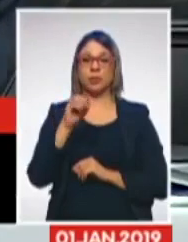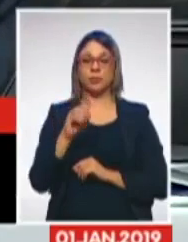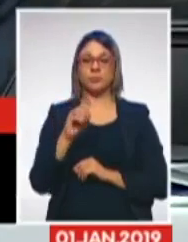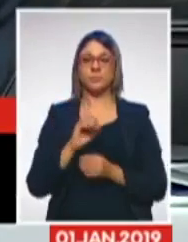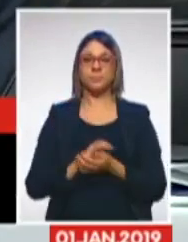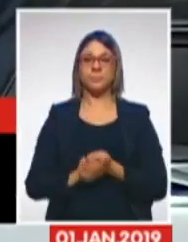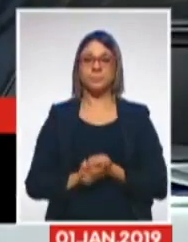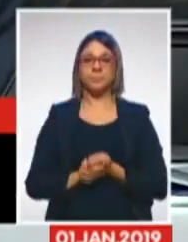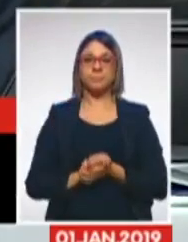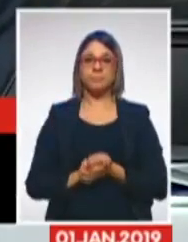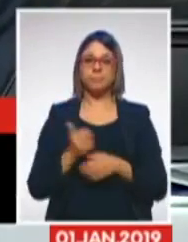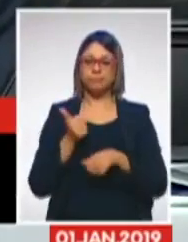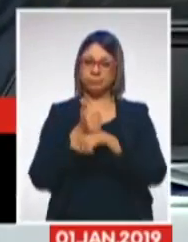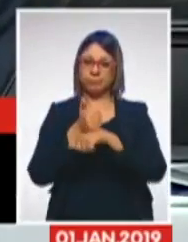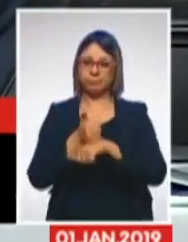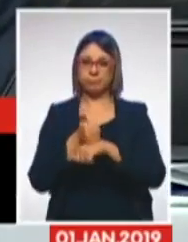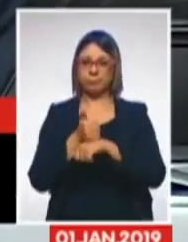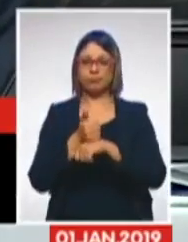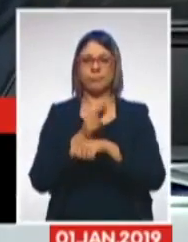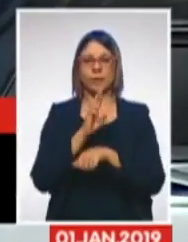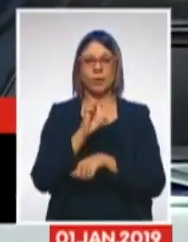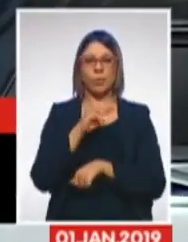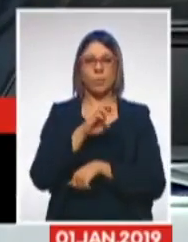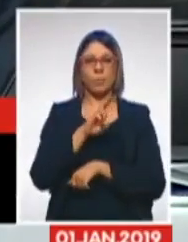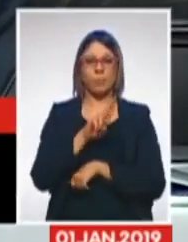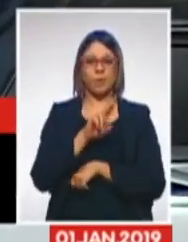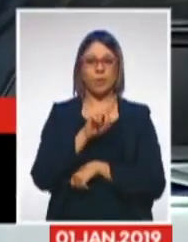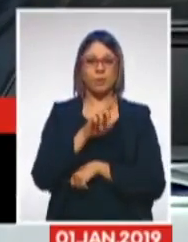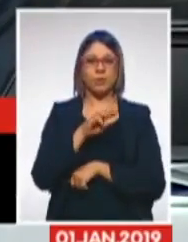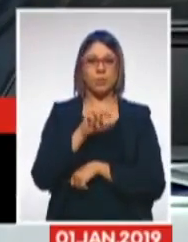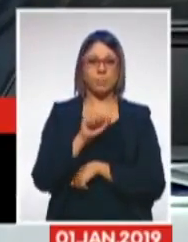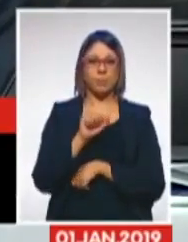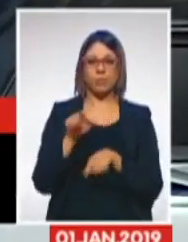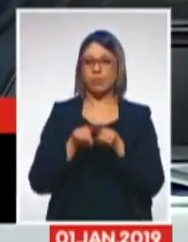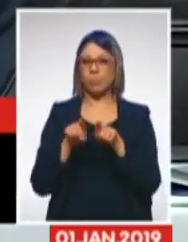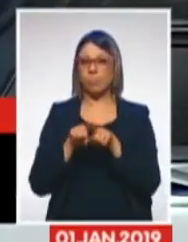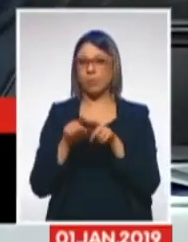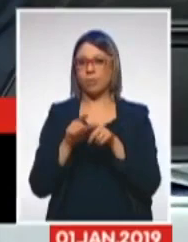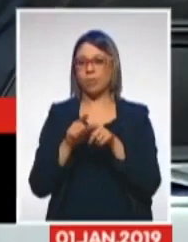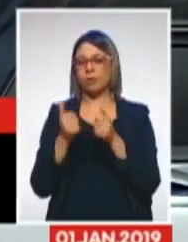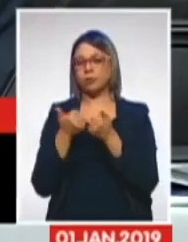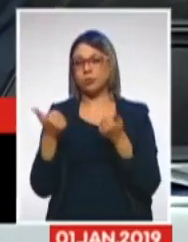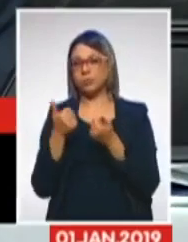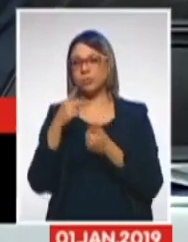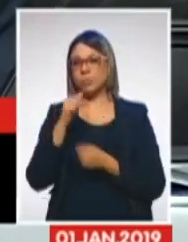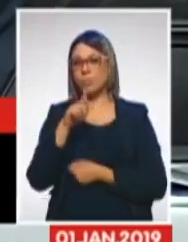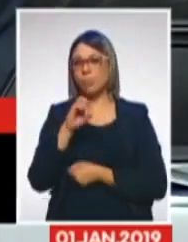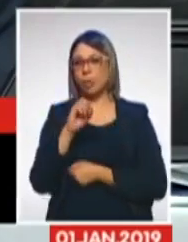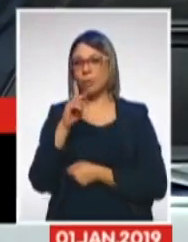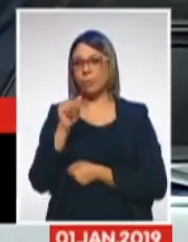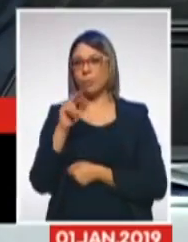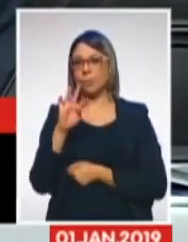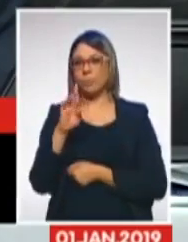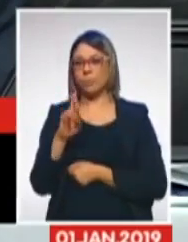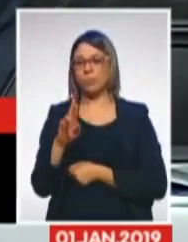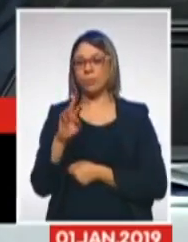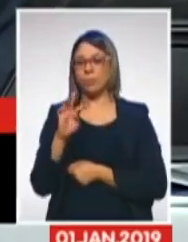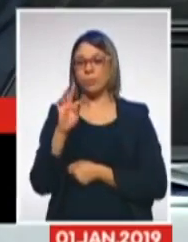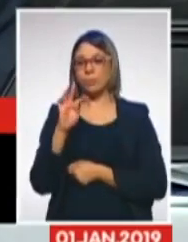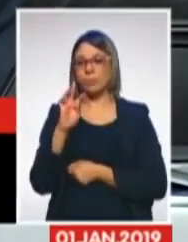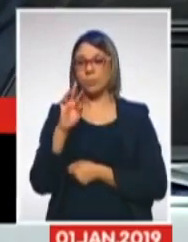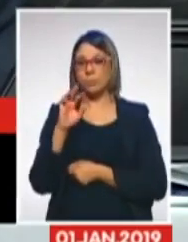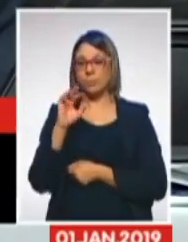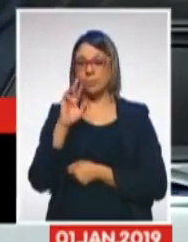A posse de Romeu Zema e de seu vice, Paulo Brant, prenuncia um momento de intensa